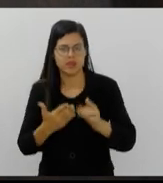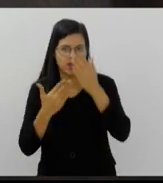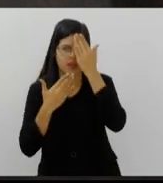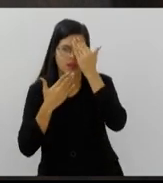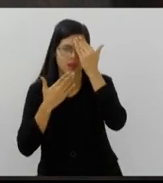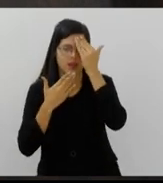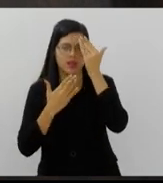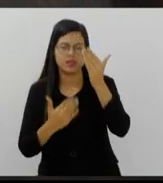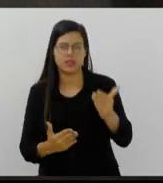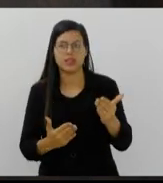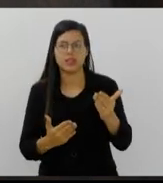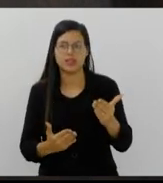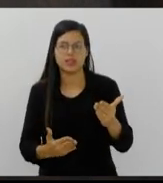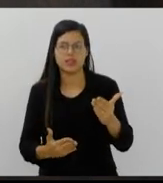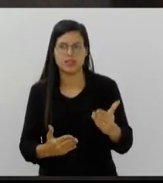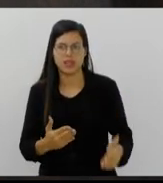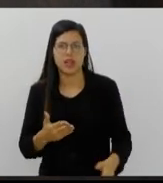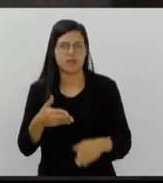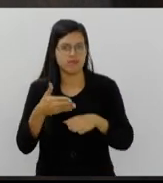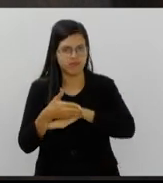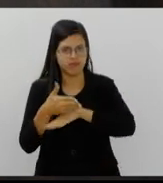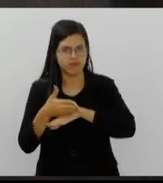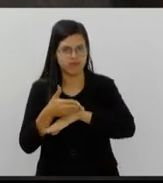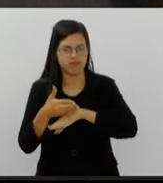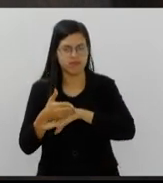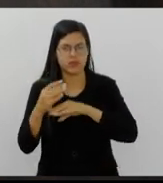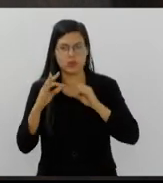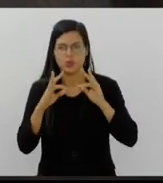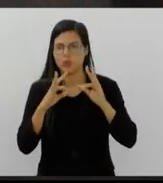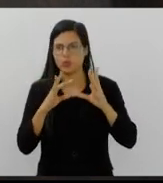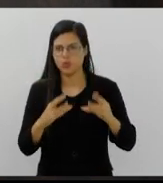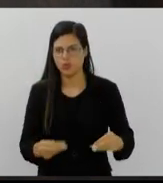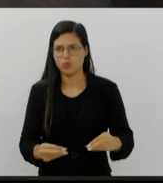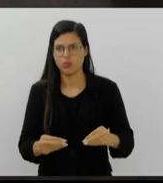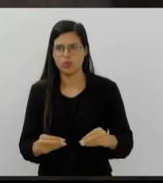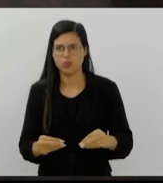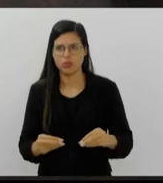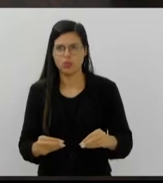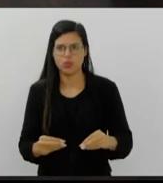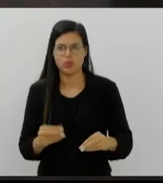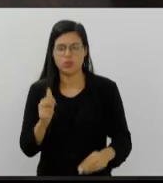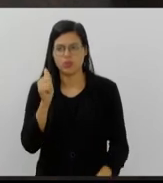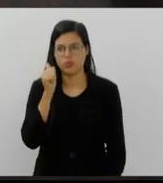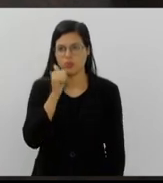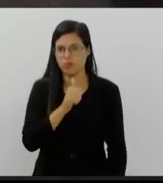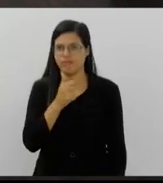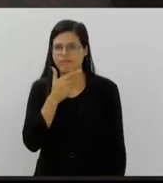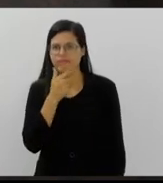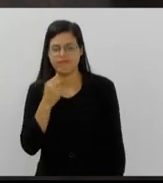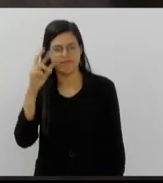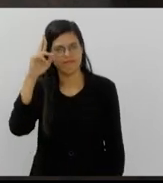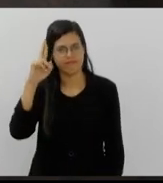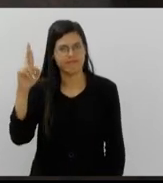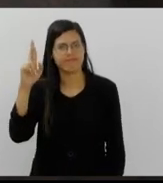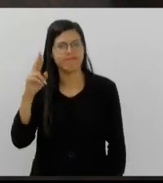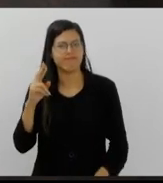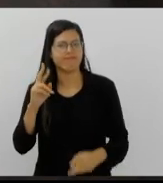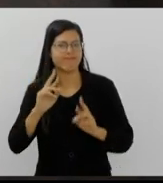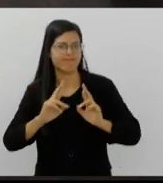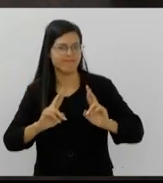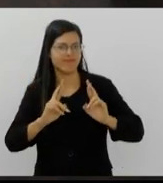agradecer imensamente a presença de todos os senhores e as senhoras e desejar a todos